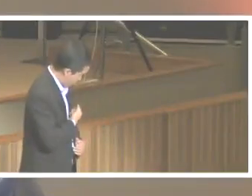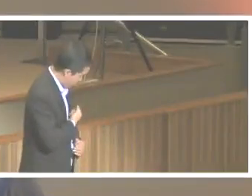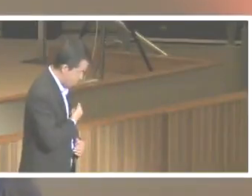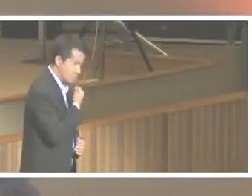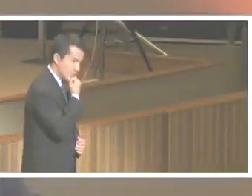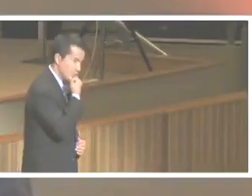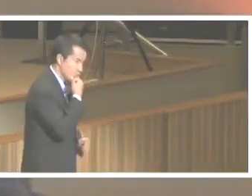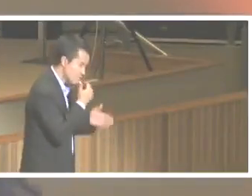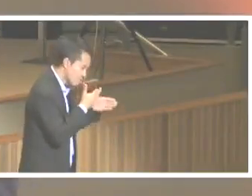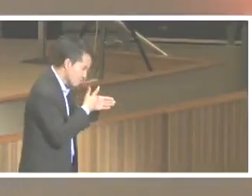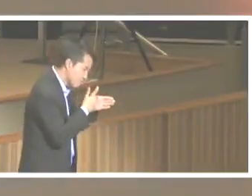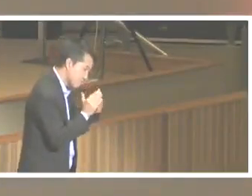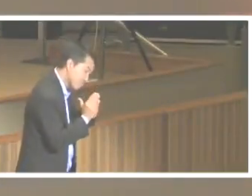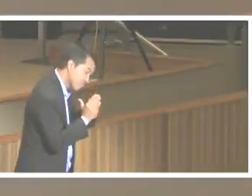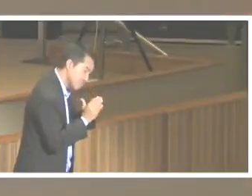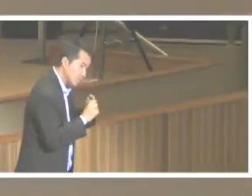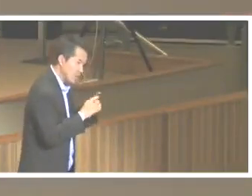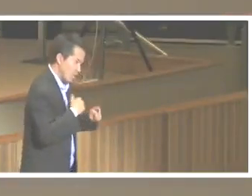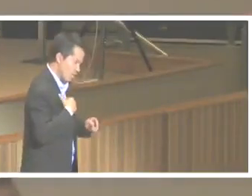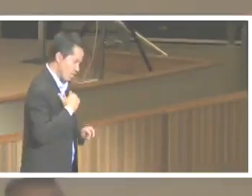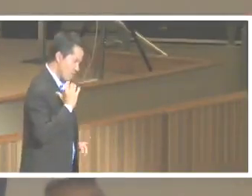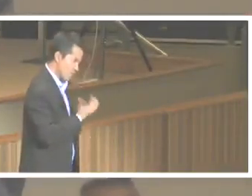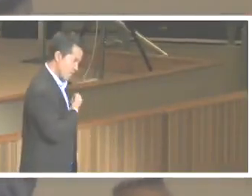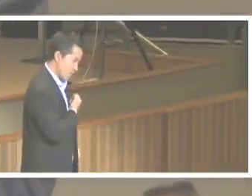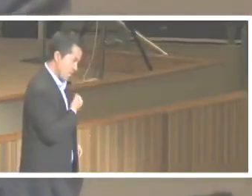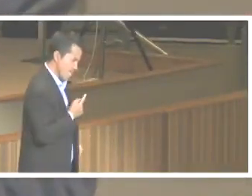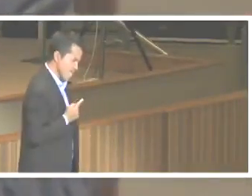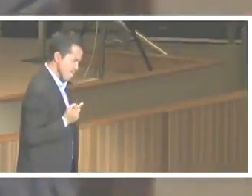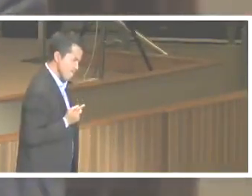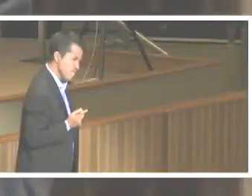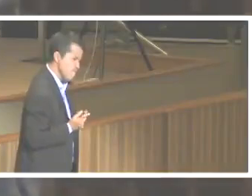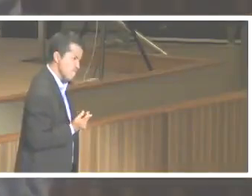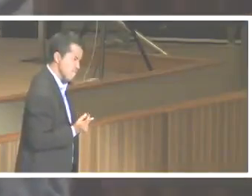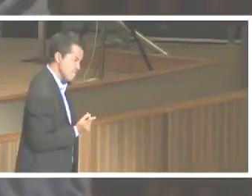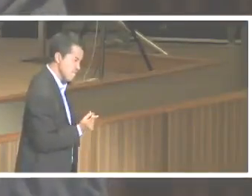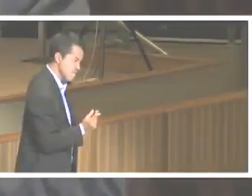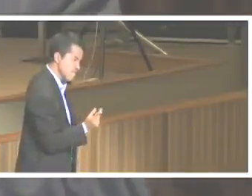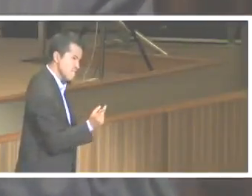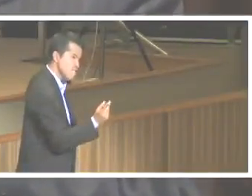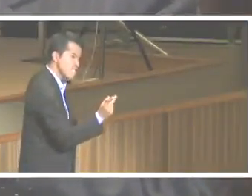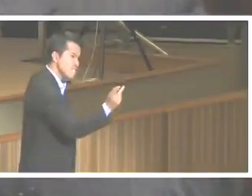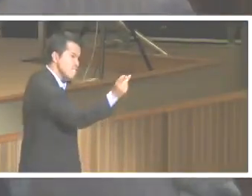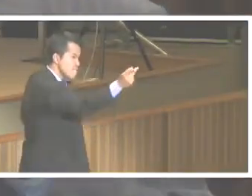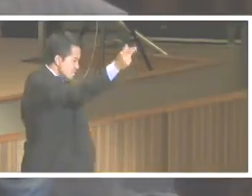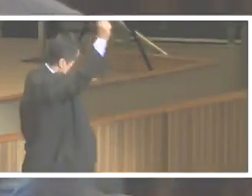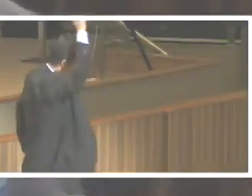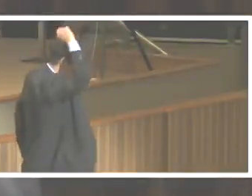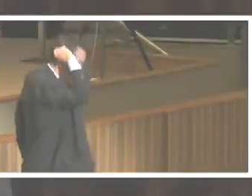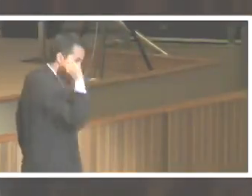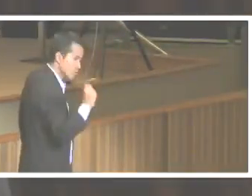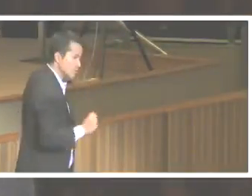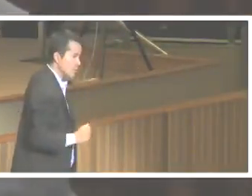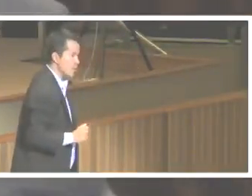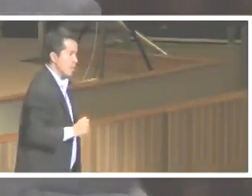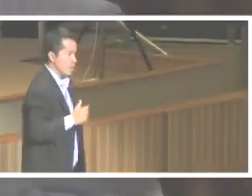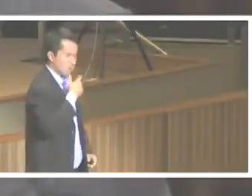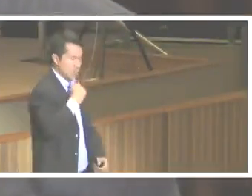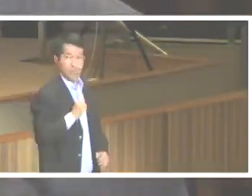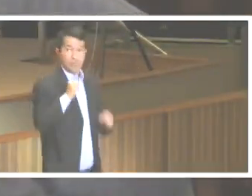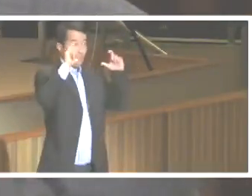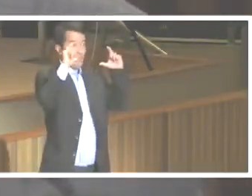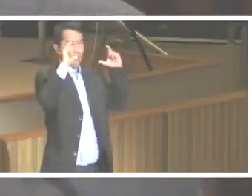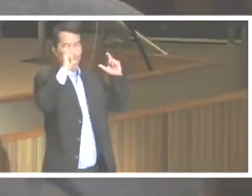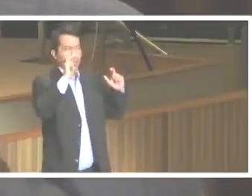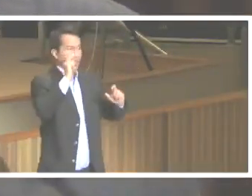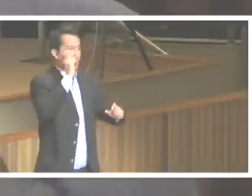e aí ele veio aqui pra mim dizendo assim o pastor eu entendi eu entendi agora que o seu time falando o tempo